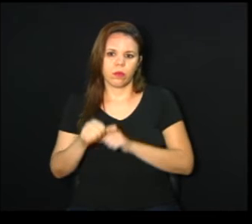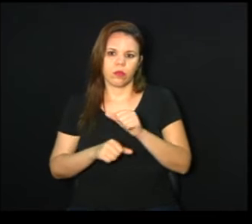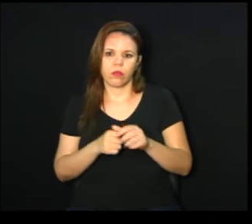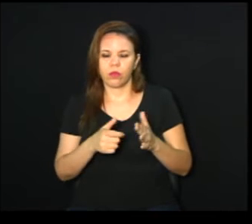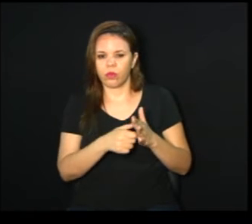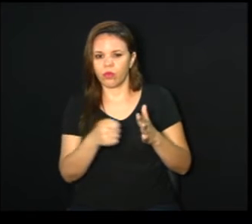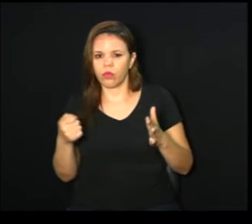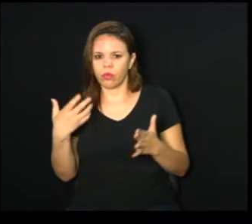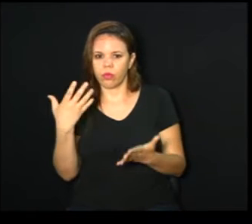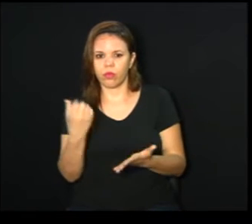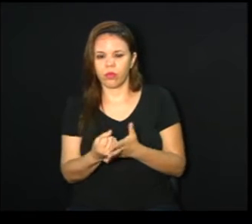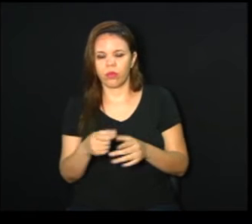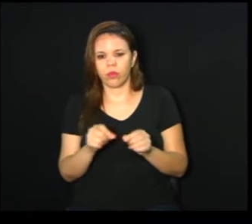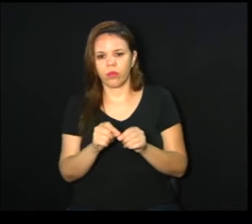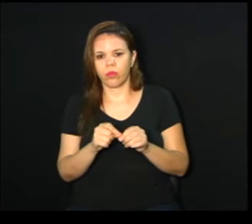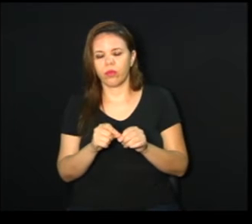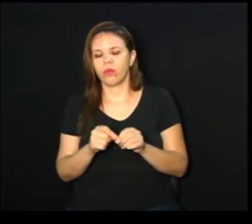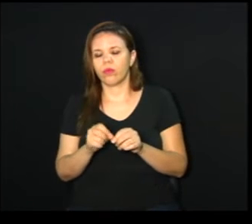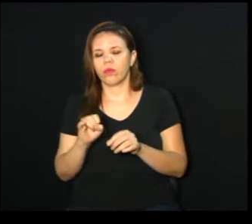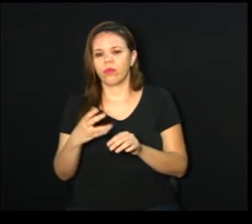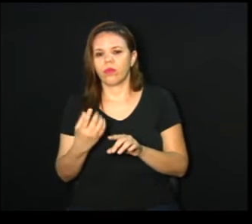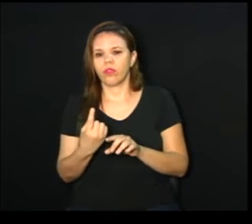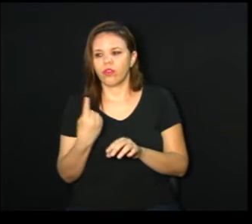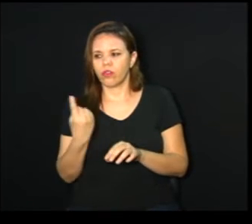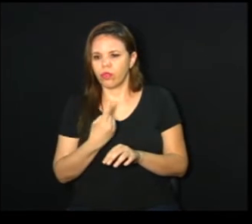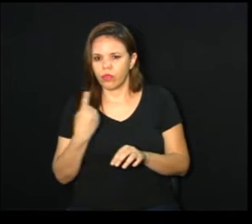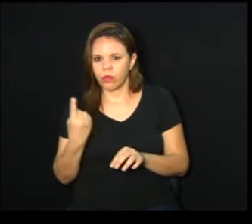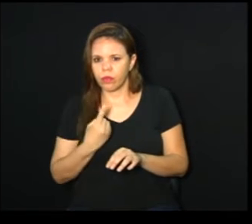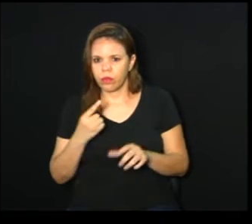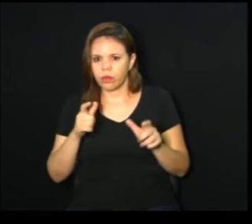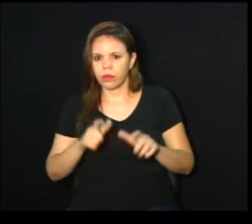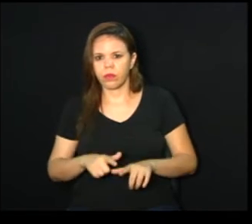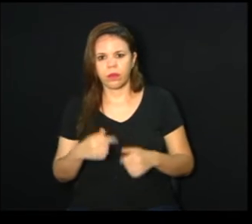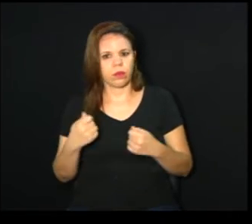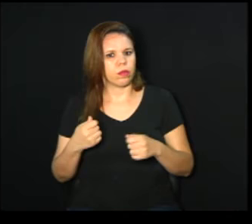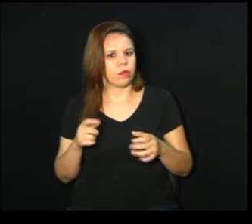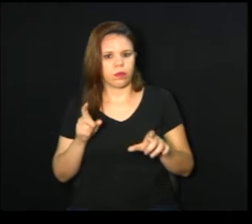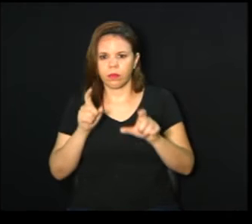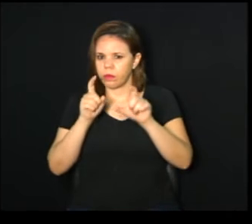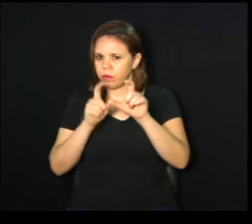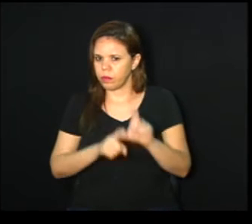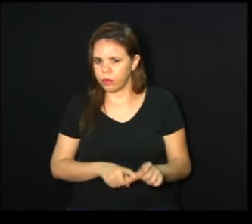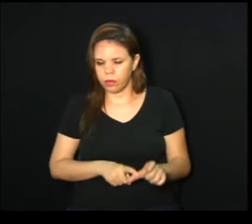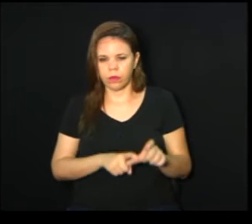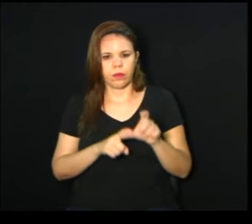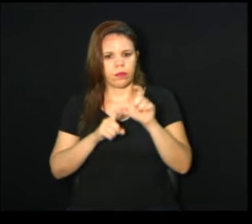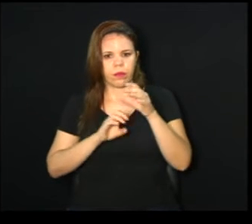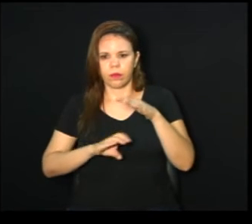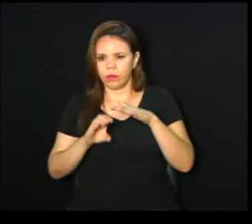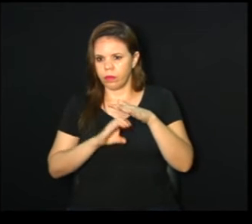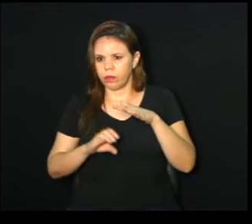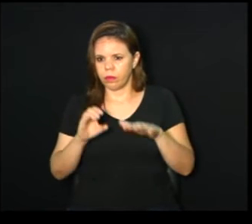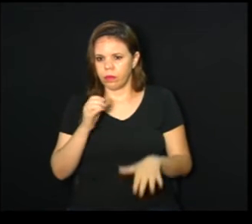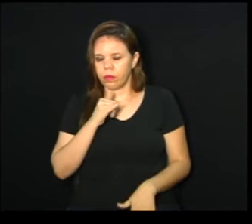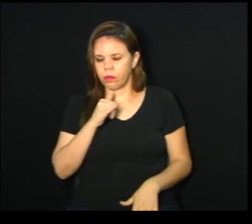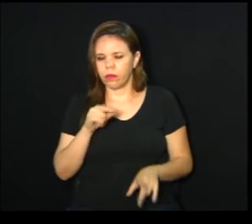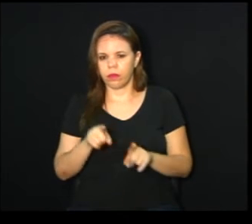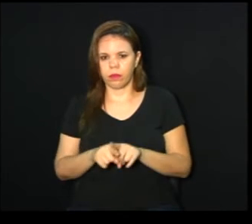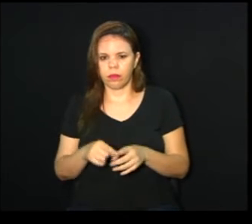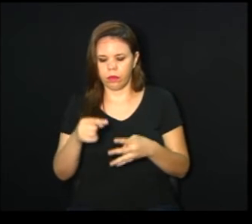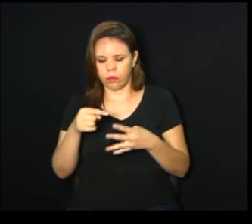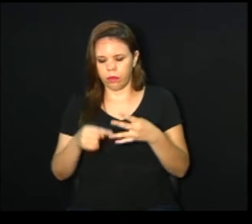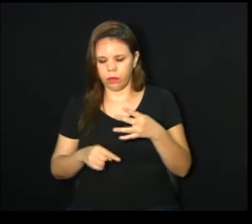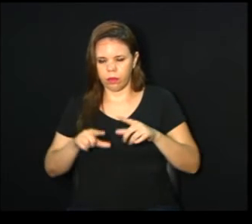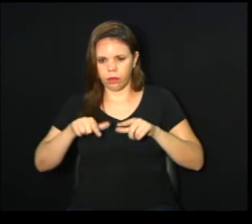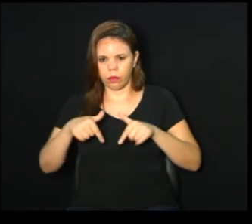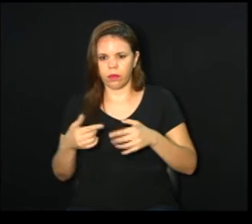desligo esse ramo elétrico e ele opera individualmente sem a rede. Então, nós temos 4 ações básicas nesse projeto,